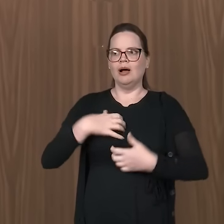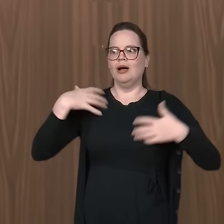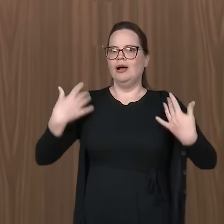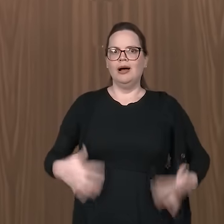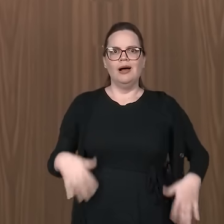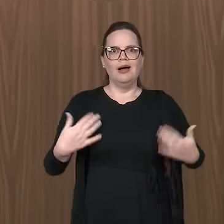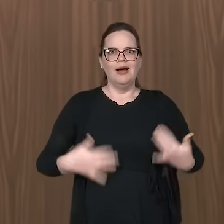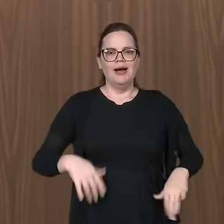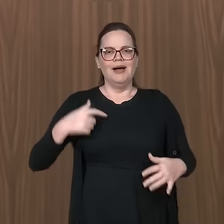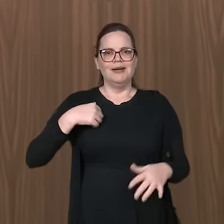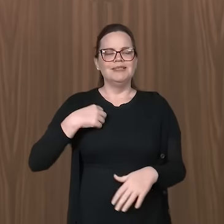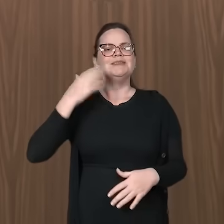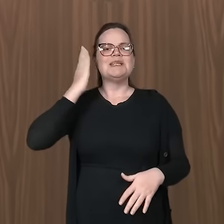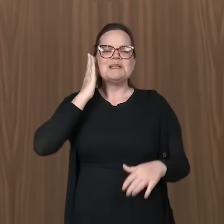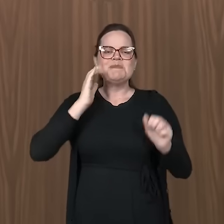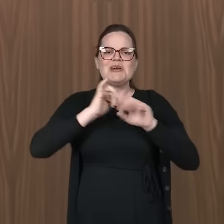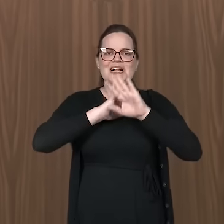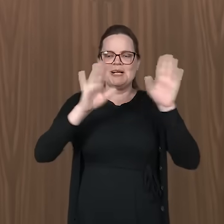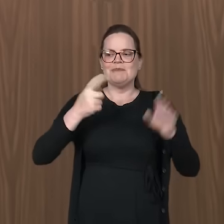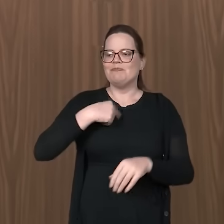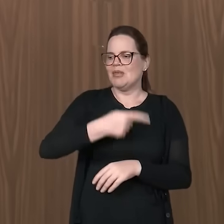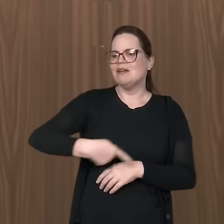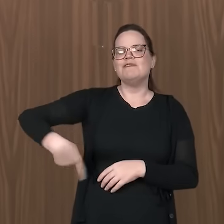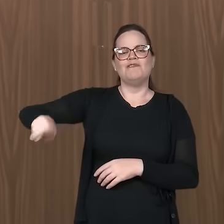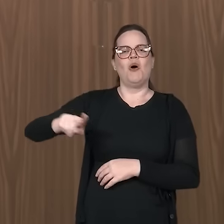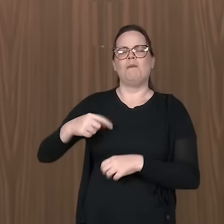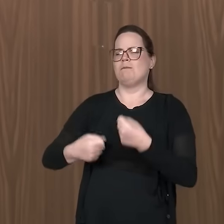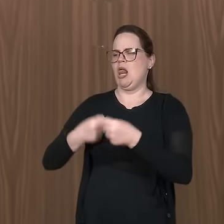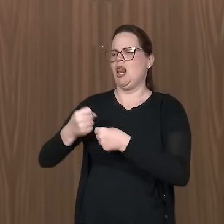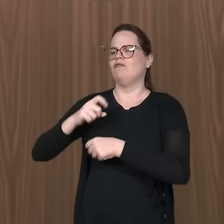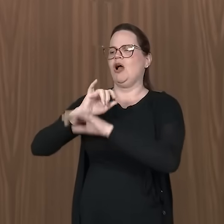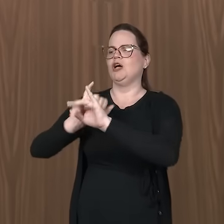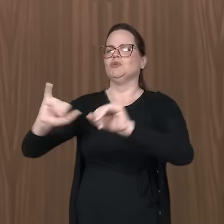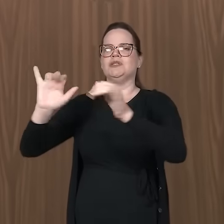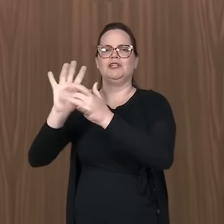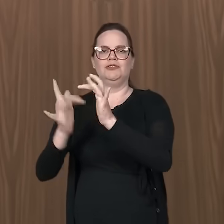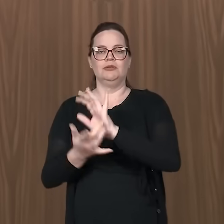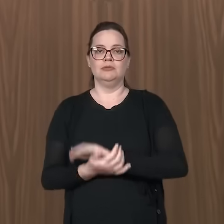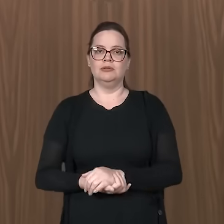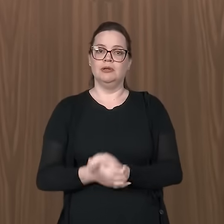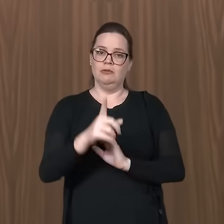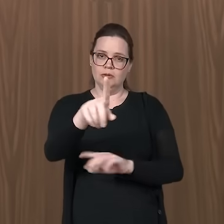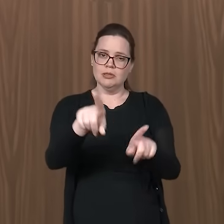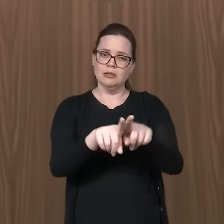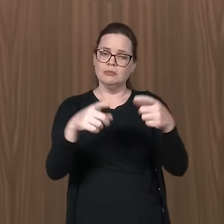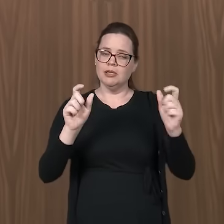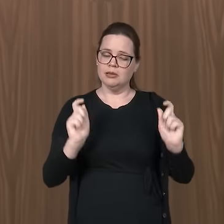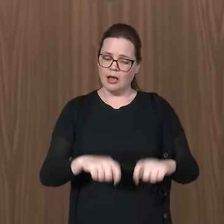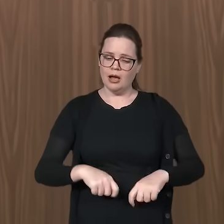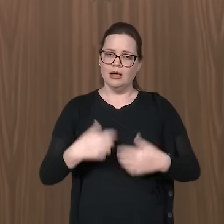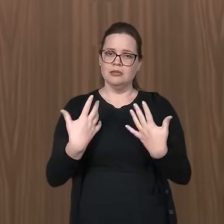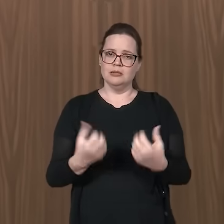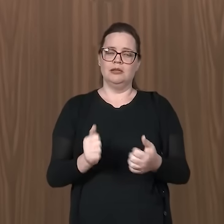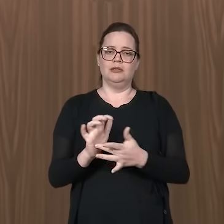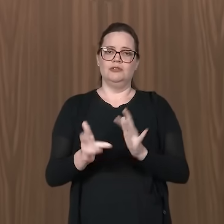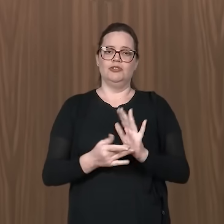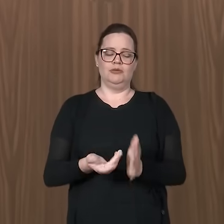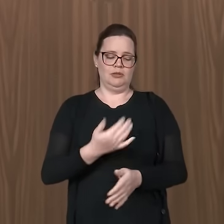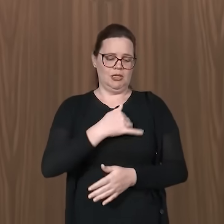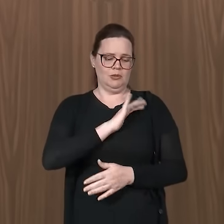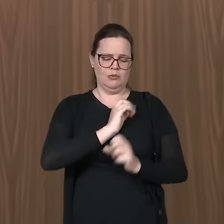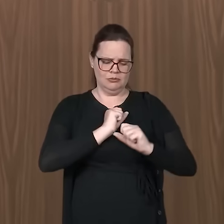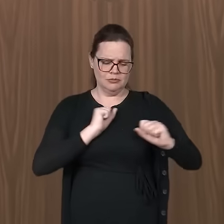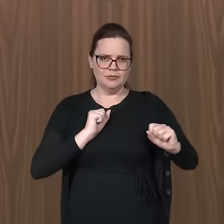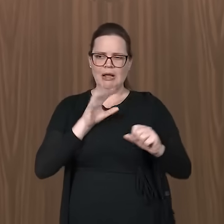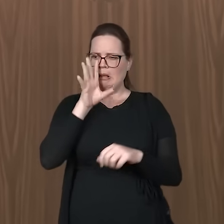a cidade para anunciar Jesus. Hoje, nós queremos que você receba o Senhor Jesus. Não crie resistências